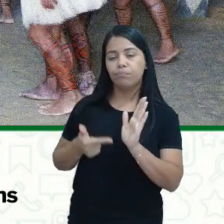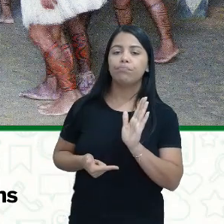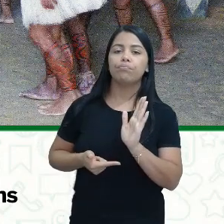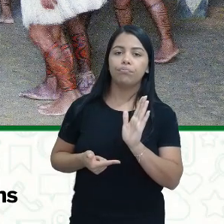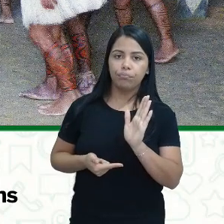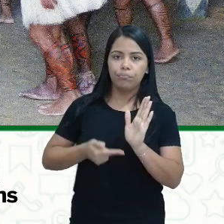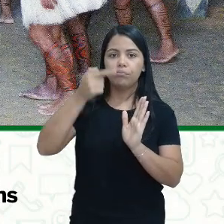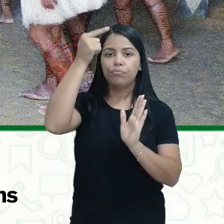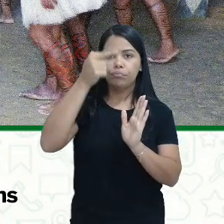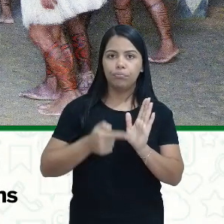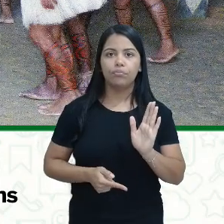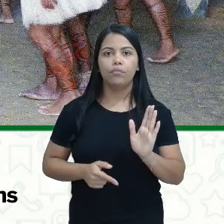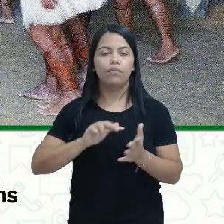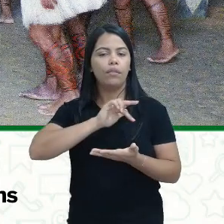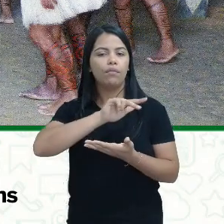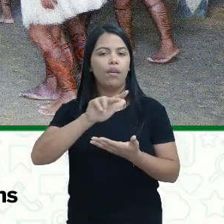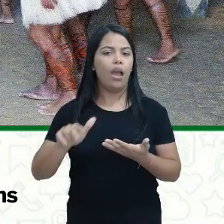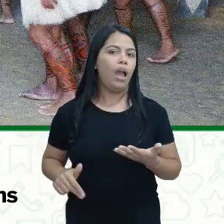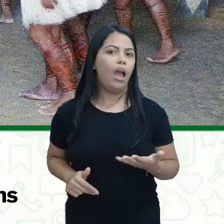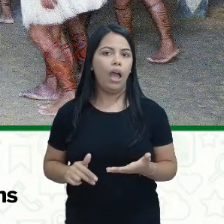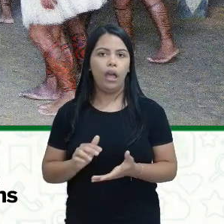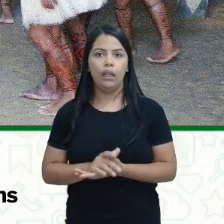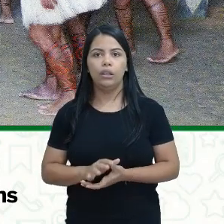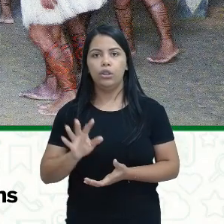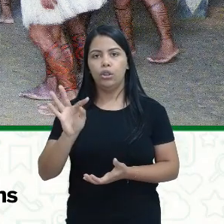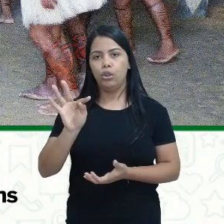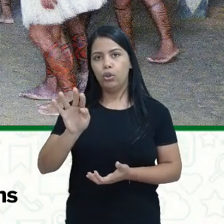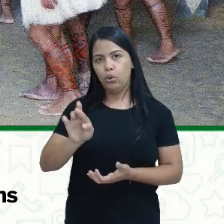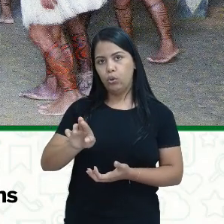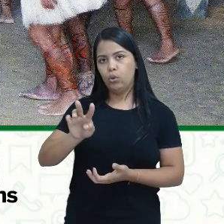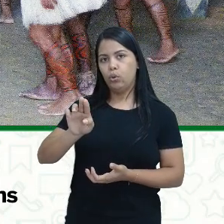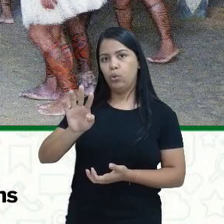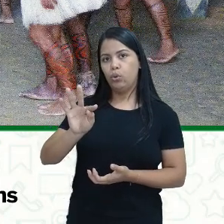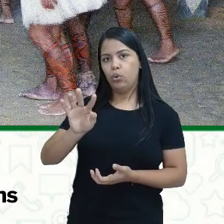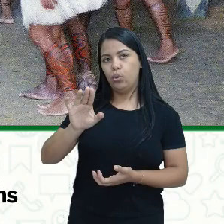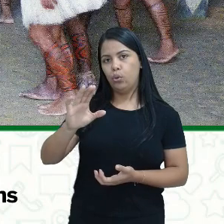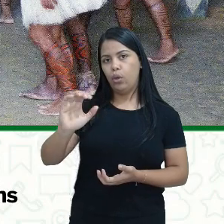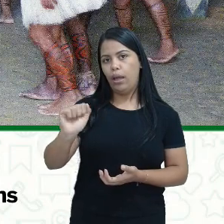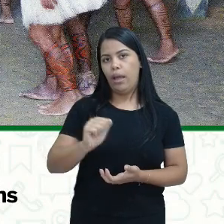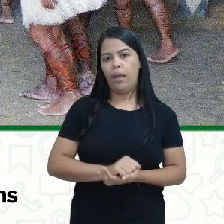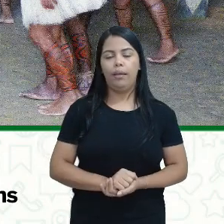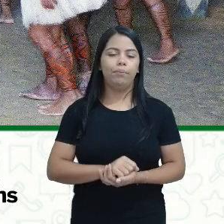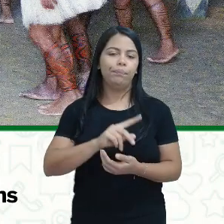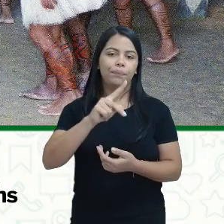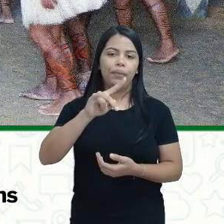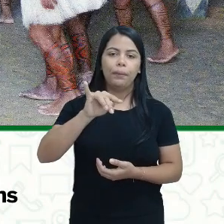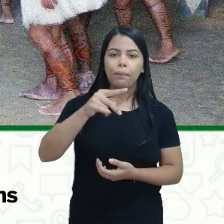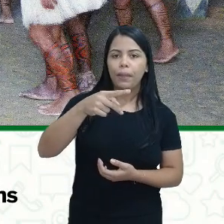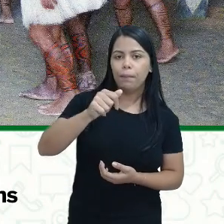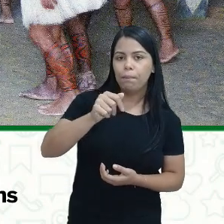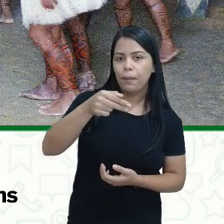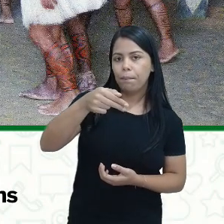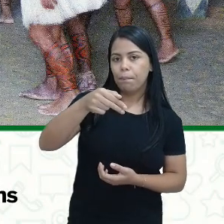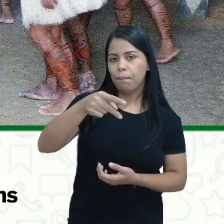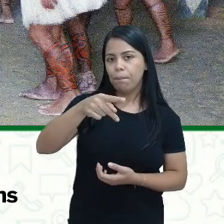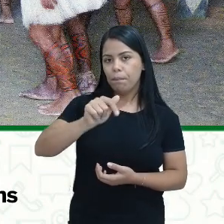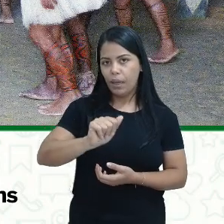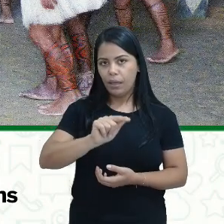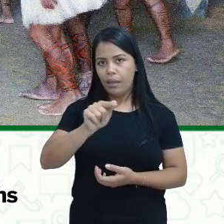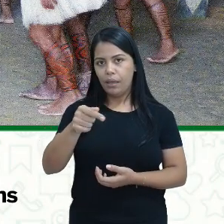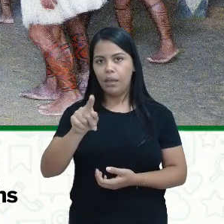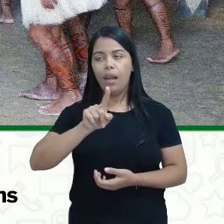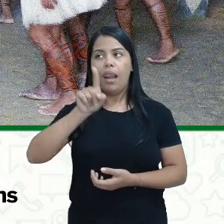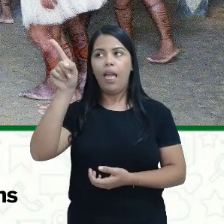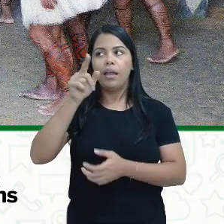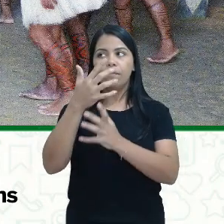de Inajá, Trucá de Cabrobó, Pipapã de Ibimirim, Floresta,